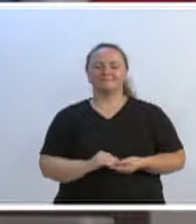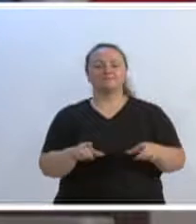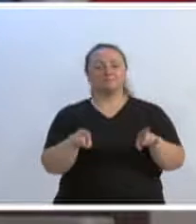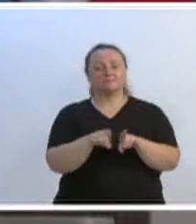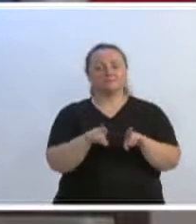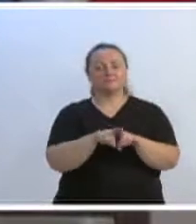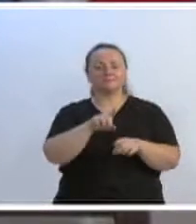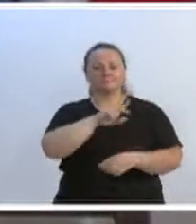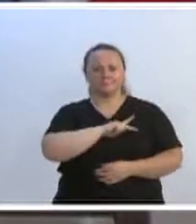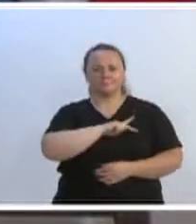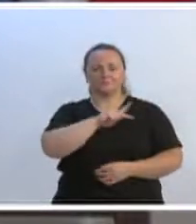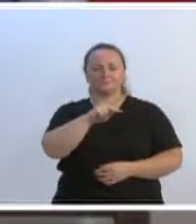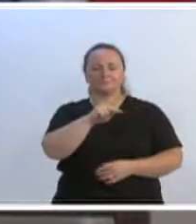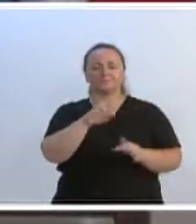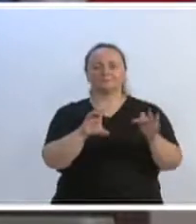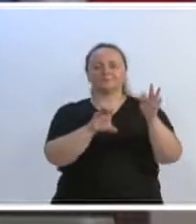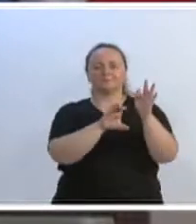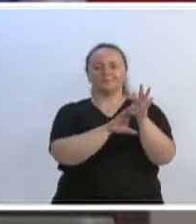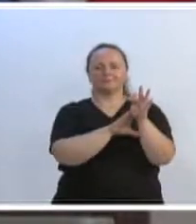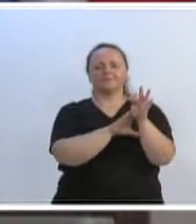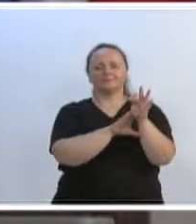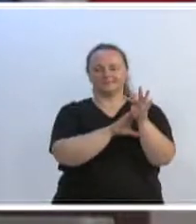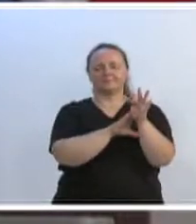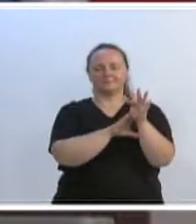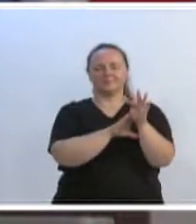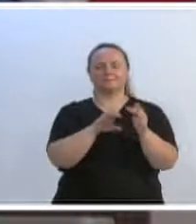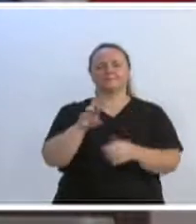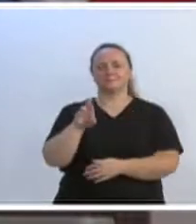1883 a 1891, Lume,